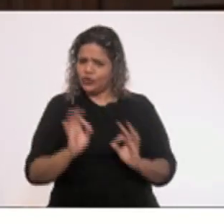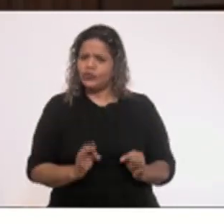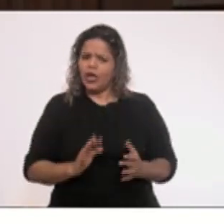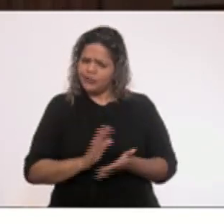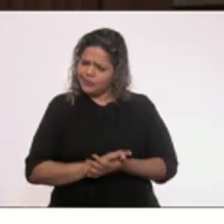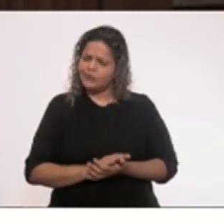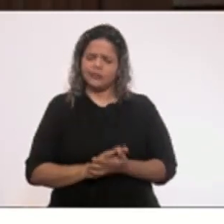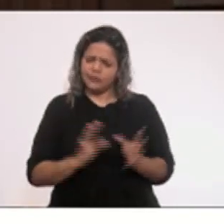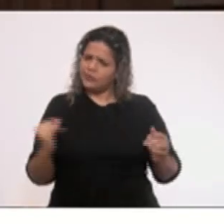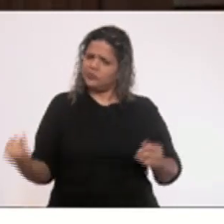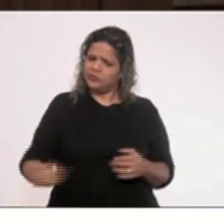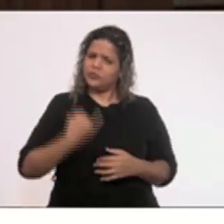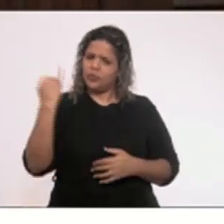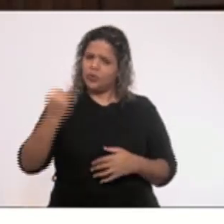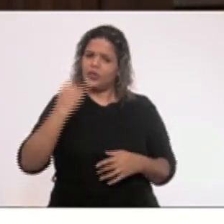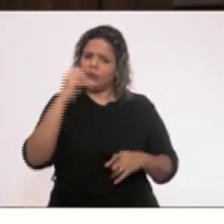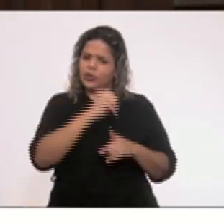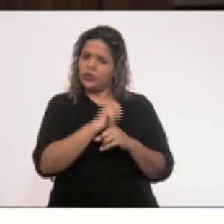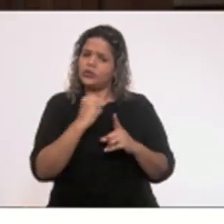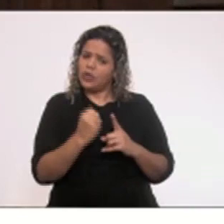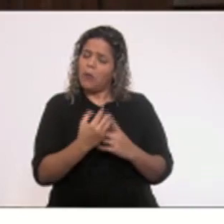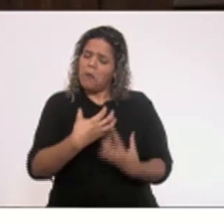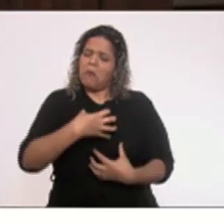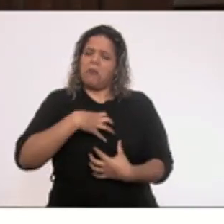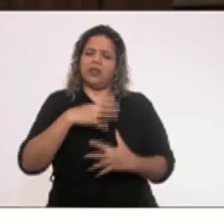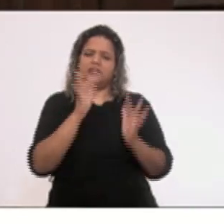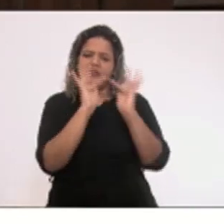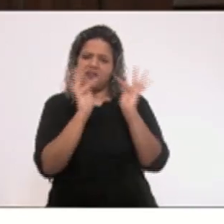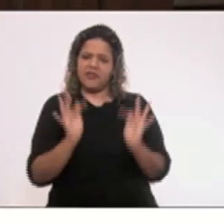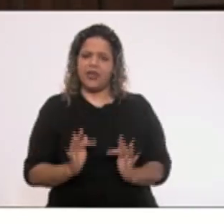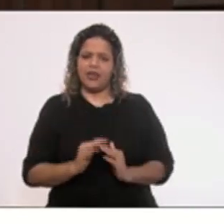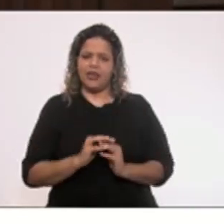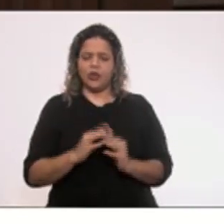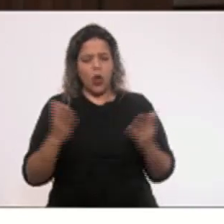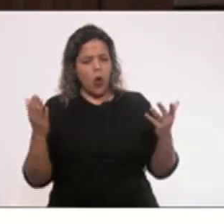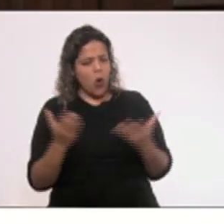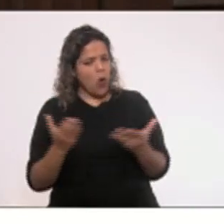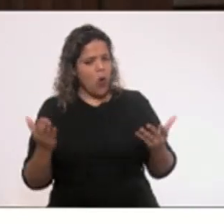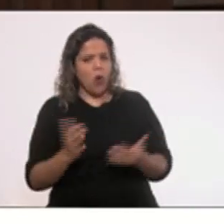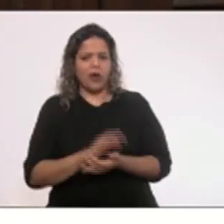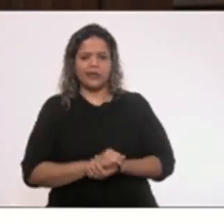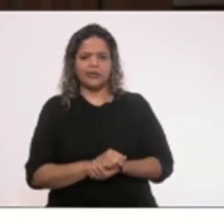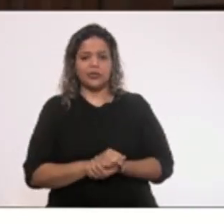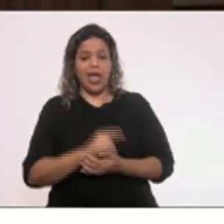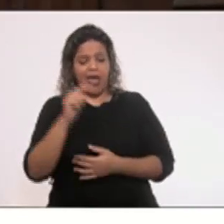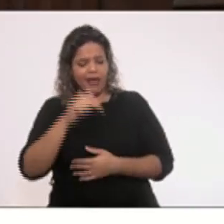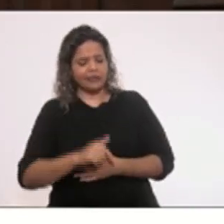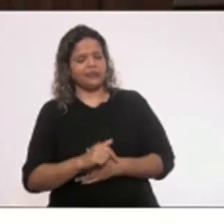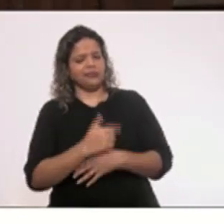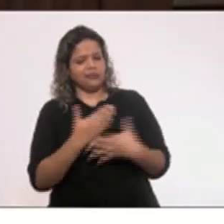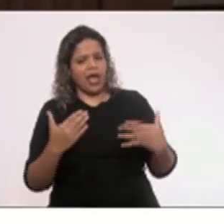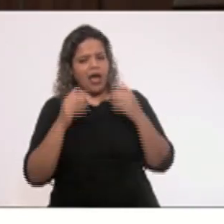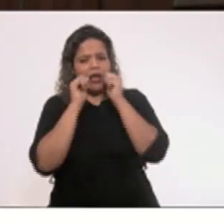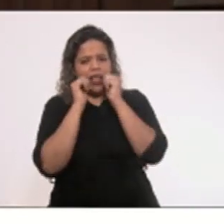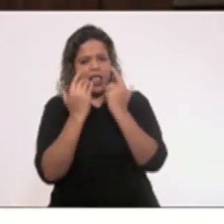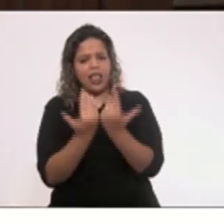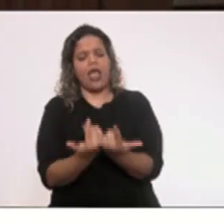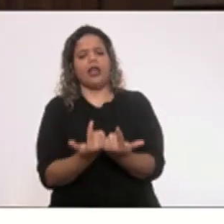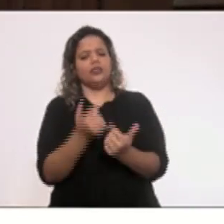de relevância para a sociedade. Eu fico muito feliz de ver, numa tarde como essa, esta casa